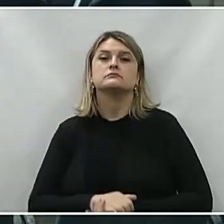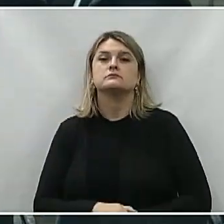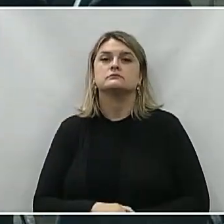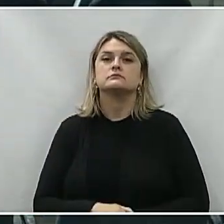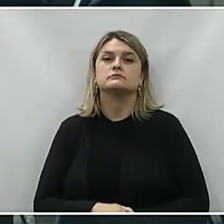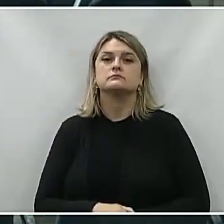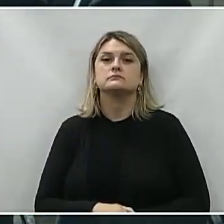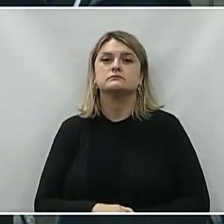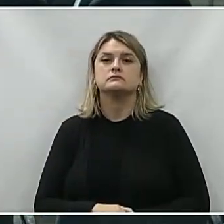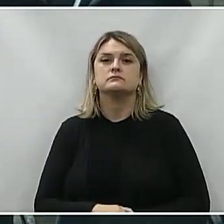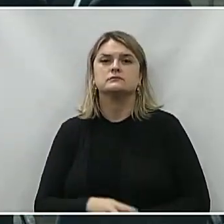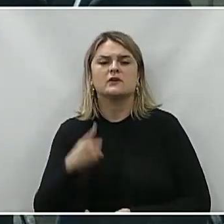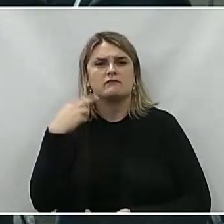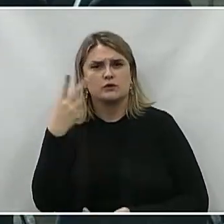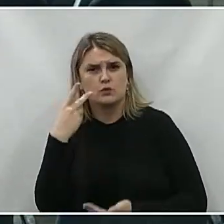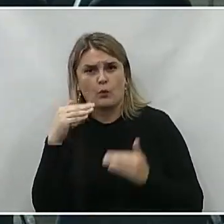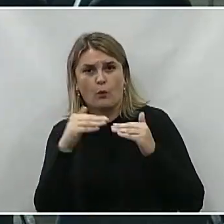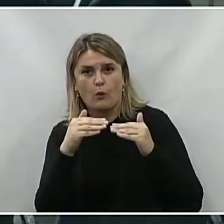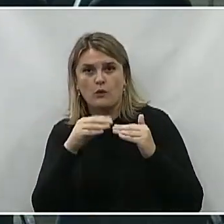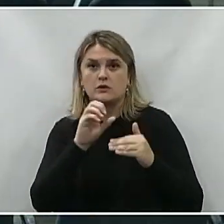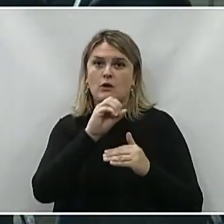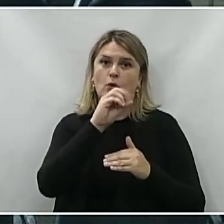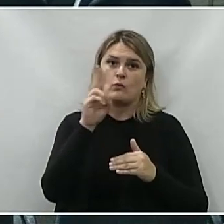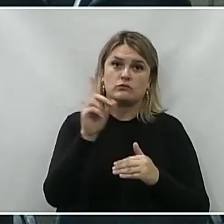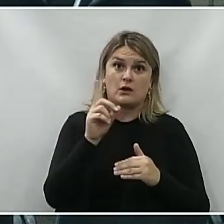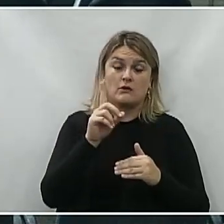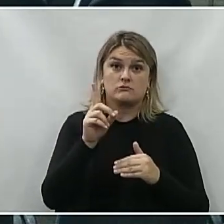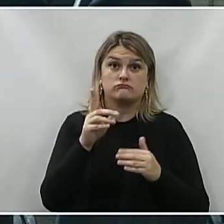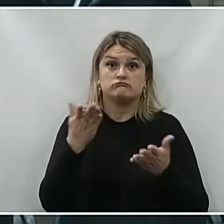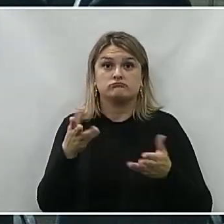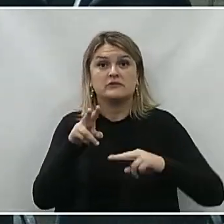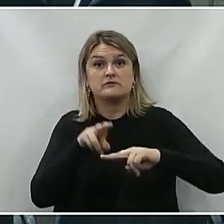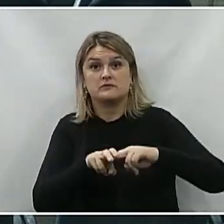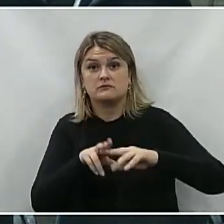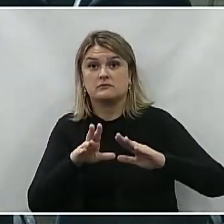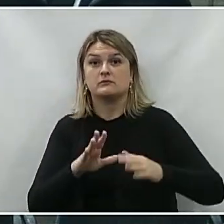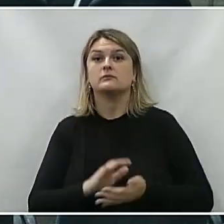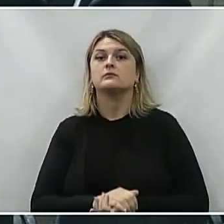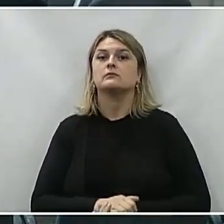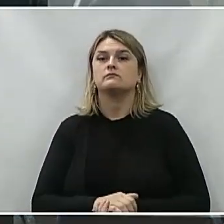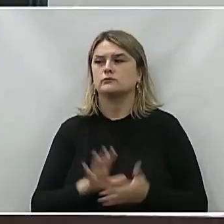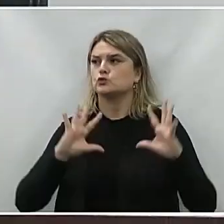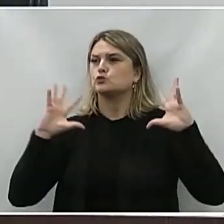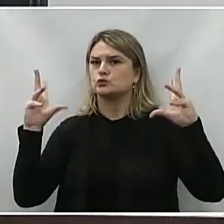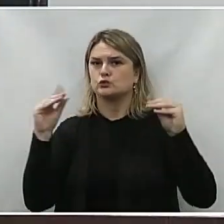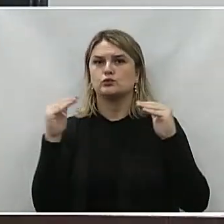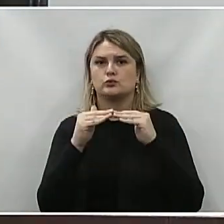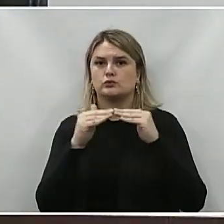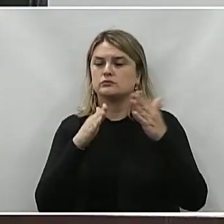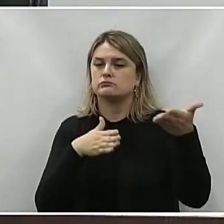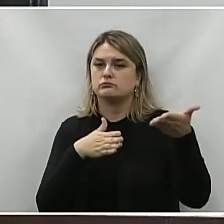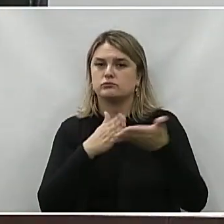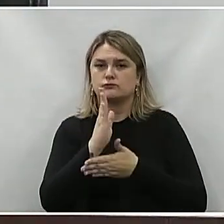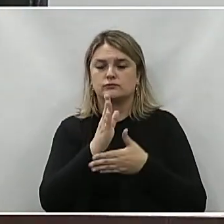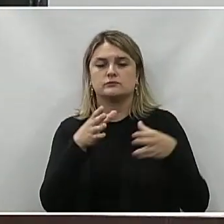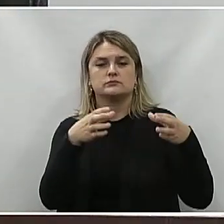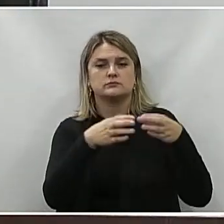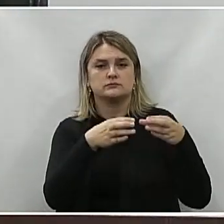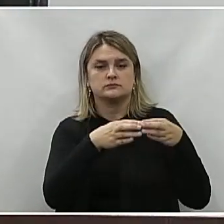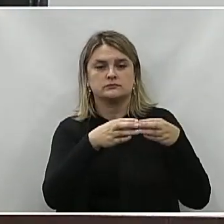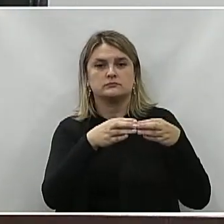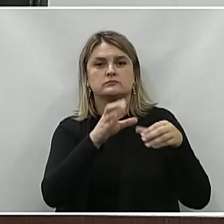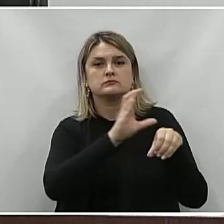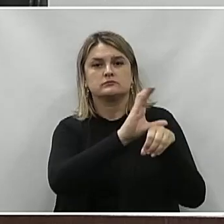Em votação Senhores vereadores Que aprovam Permaneça Como estão Aprovado O parecer fundamentado Da